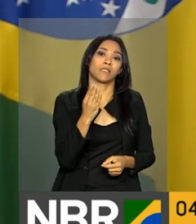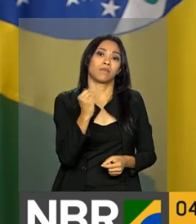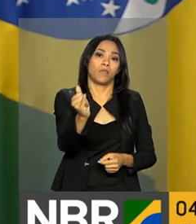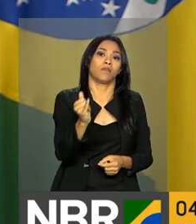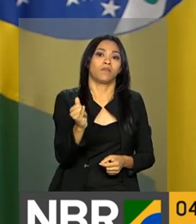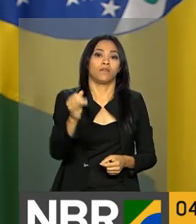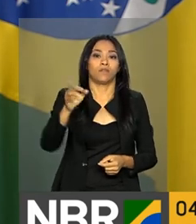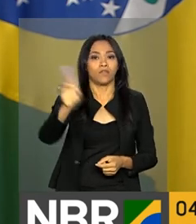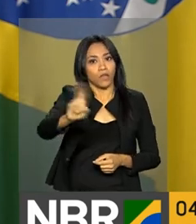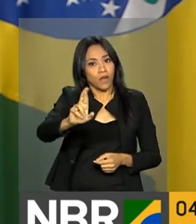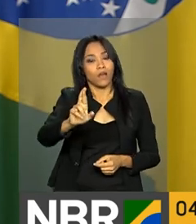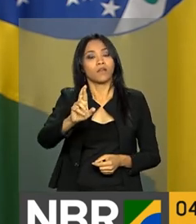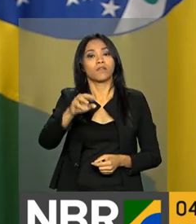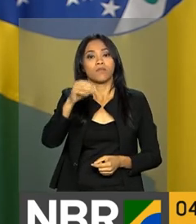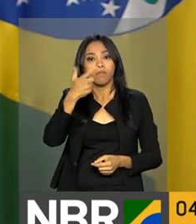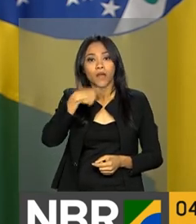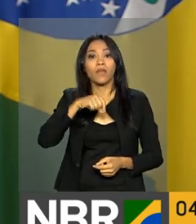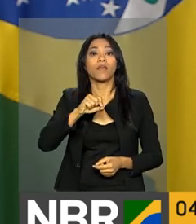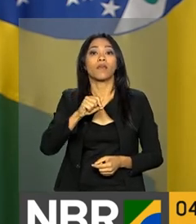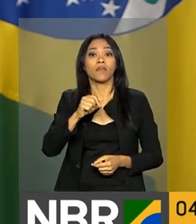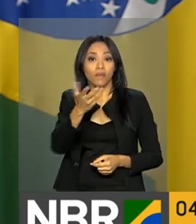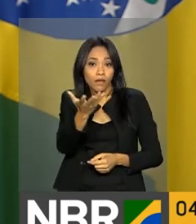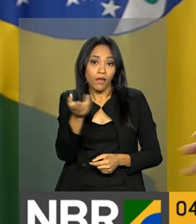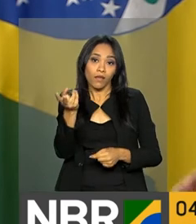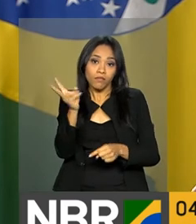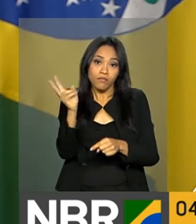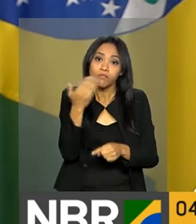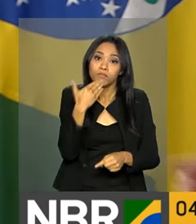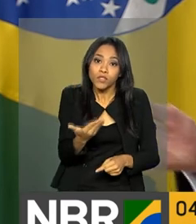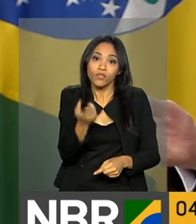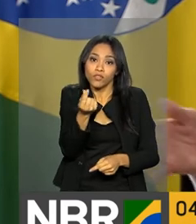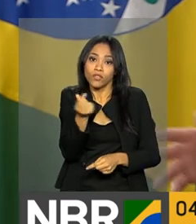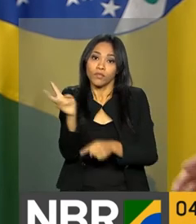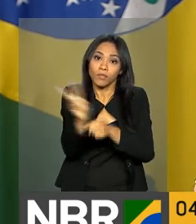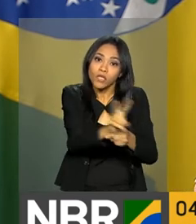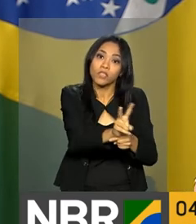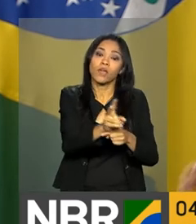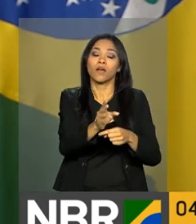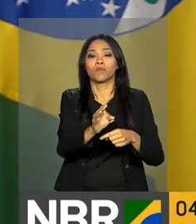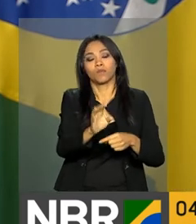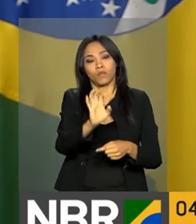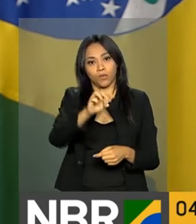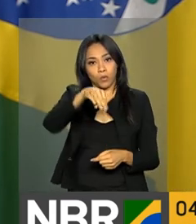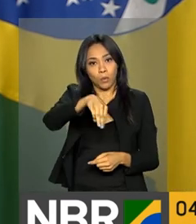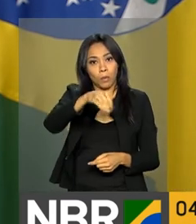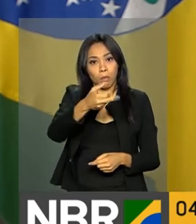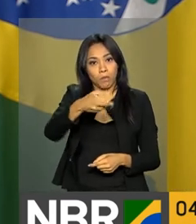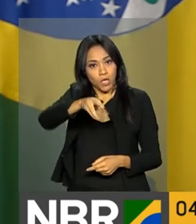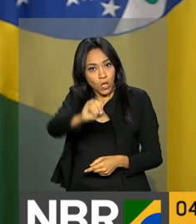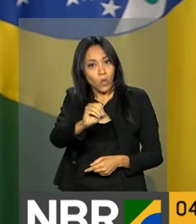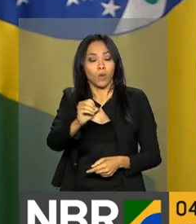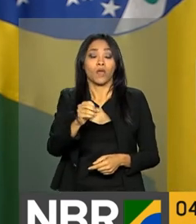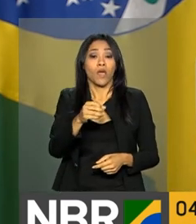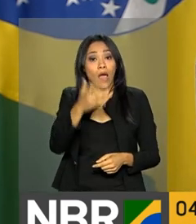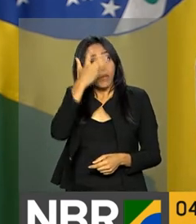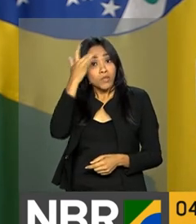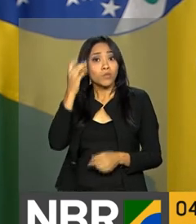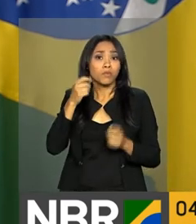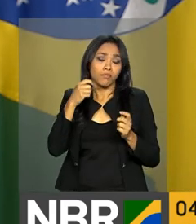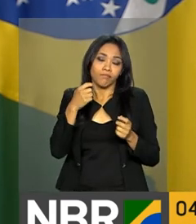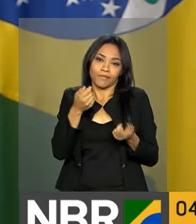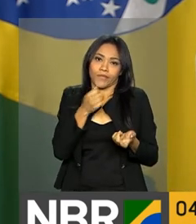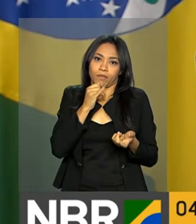reais para o microcrédito então a pessoa pode sair o bolsa família e montar um pequeno empreendimento